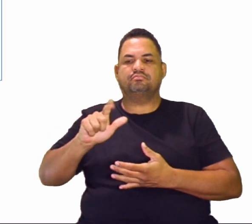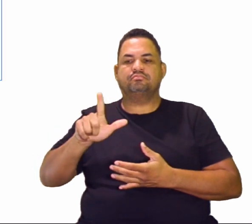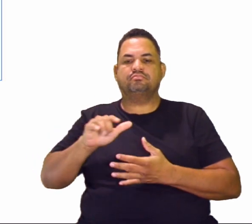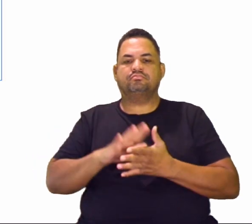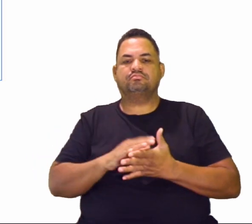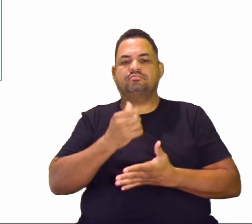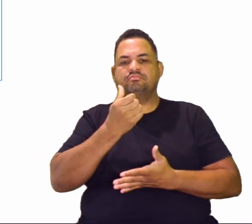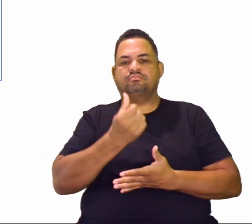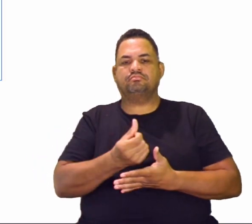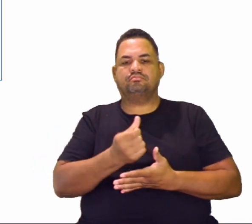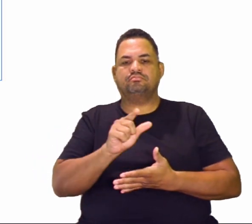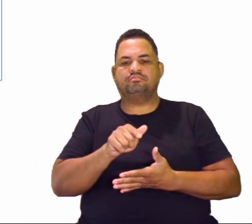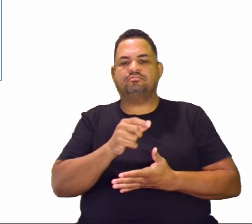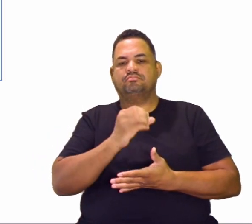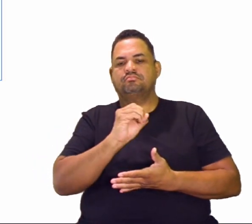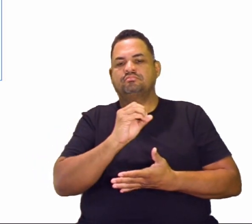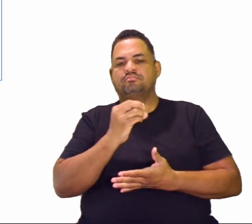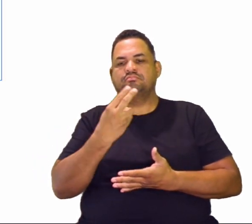em